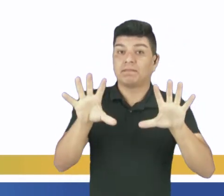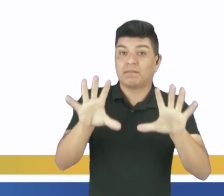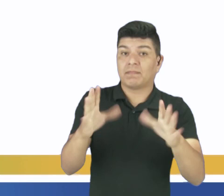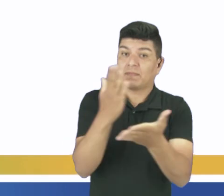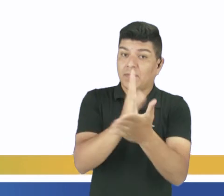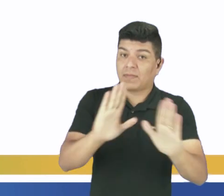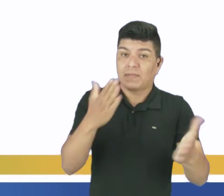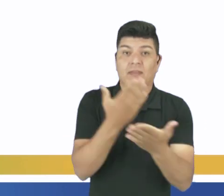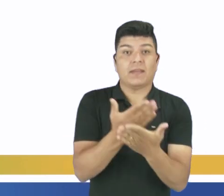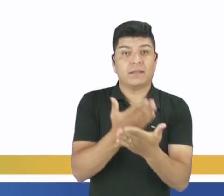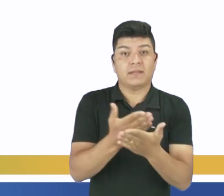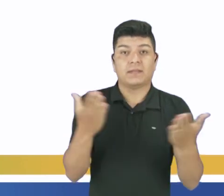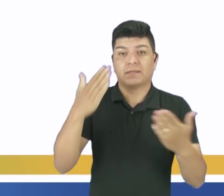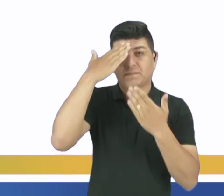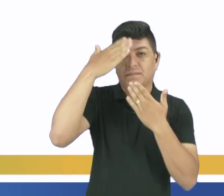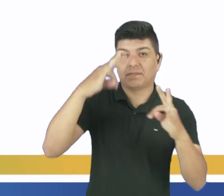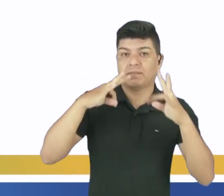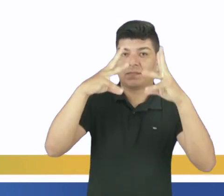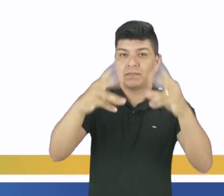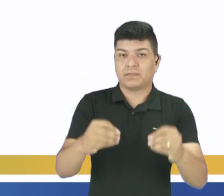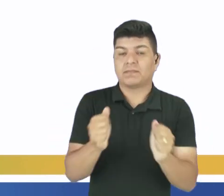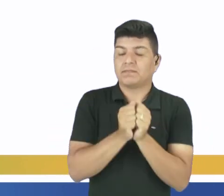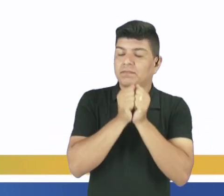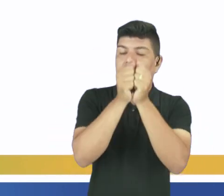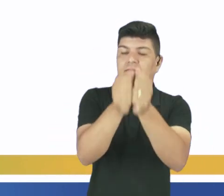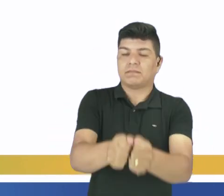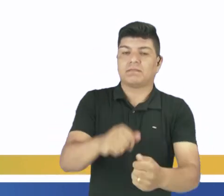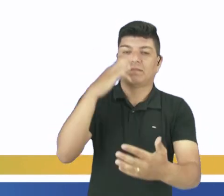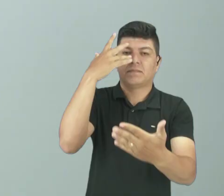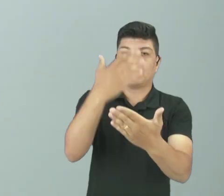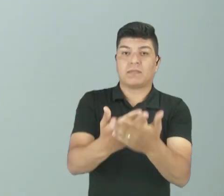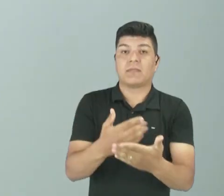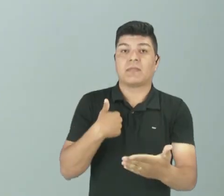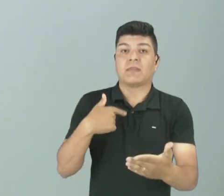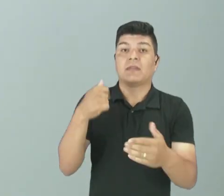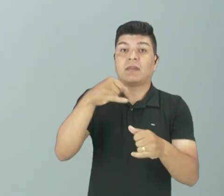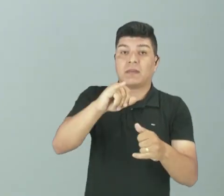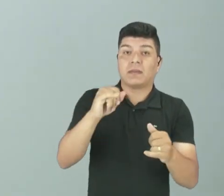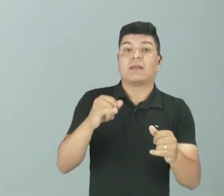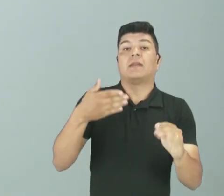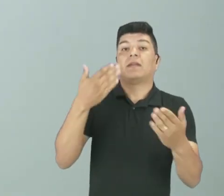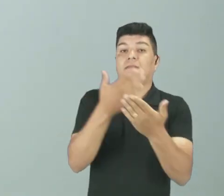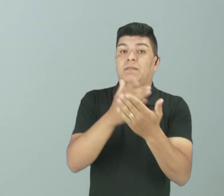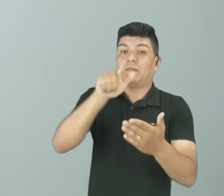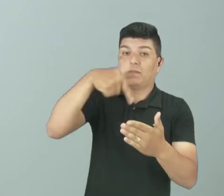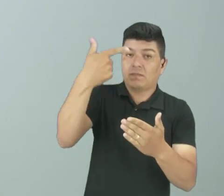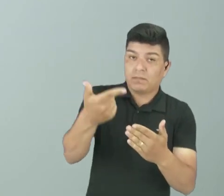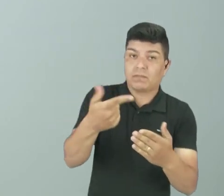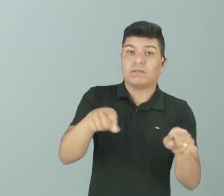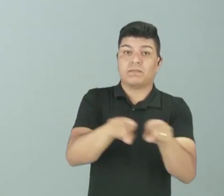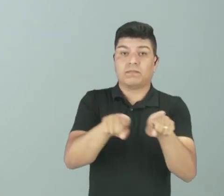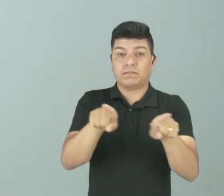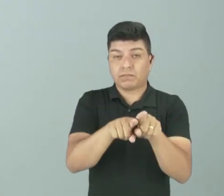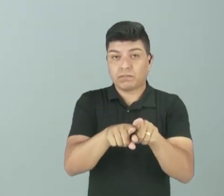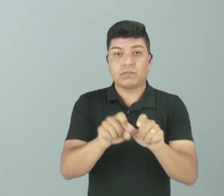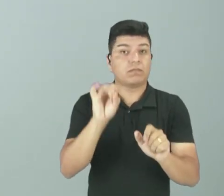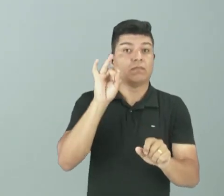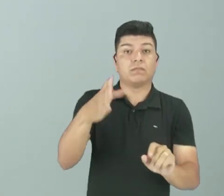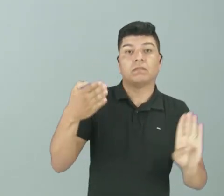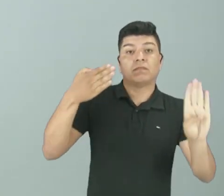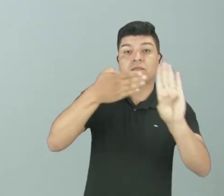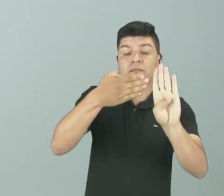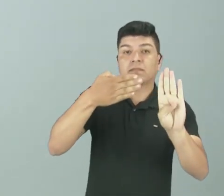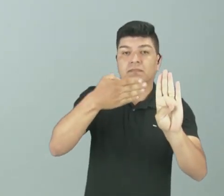gente encerra a nossa aula de hoje. Agradeço a todos que acompanharam até aqui. Se você quiser essa aula ou qualquer um outro componente curricular, é